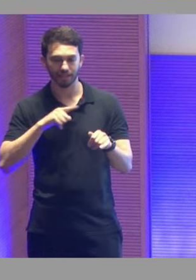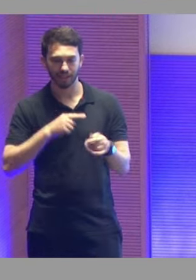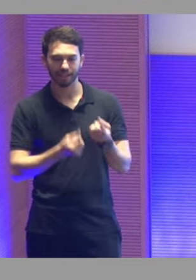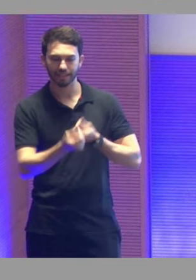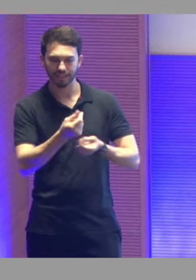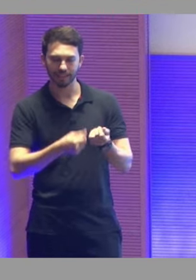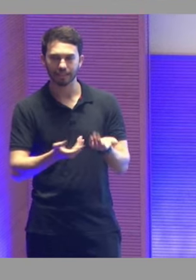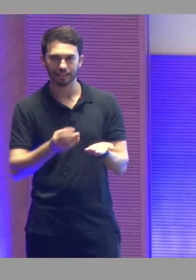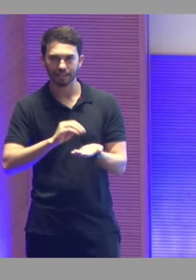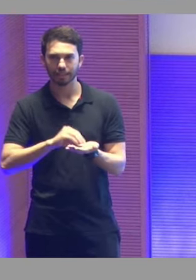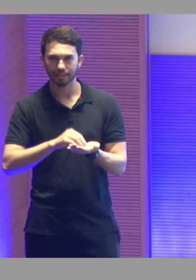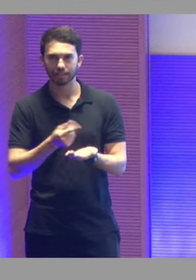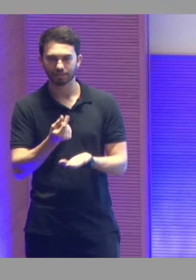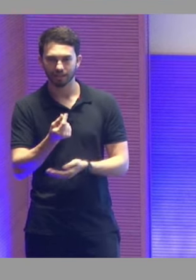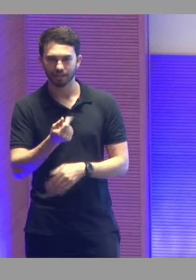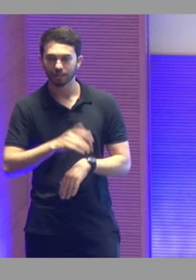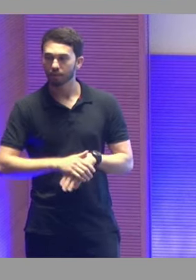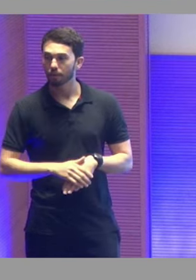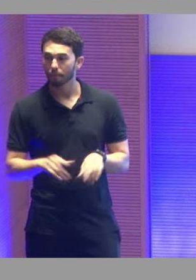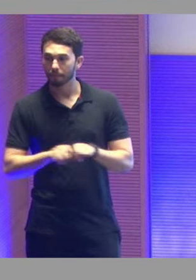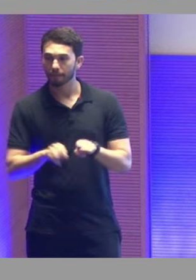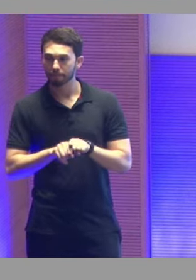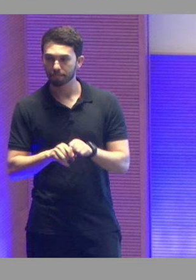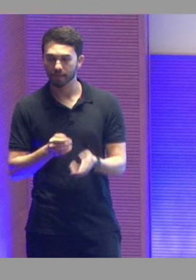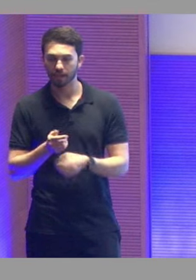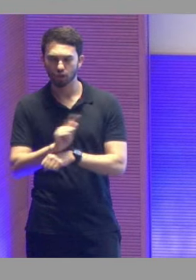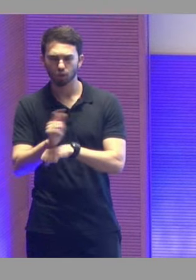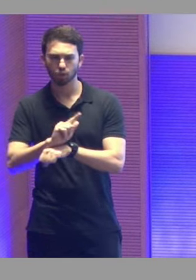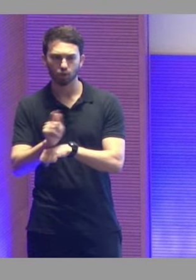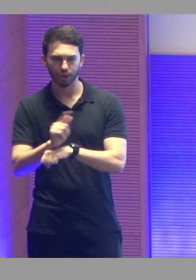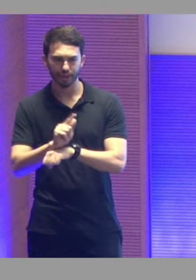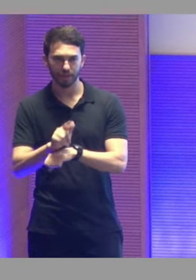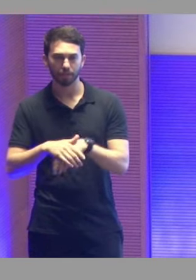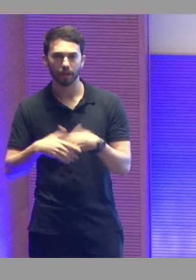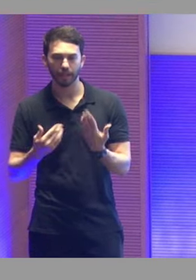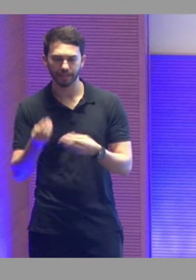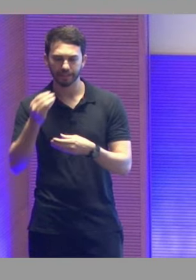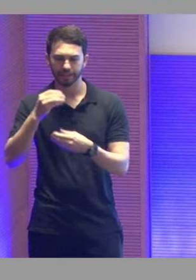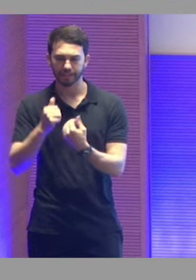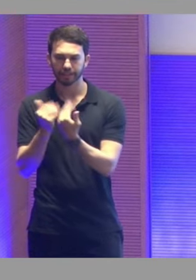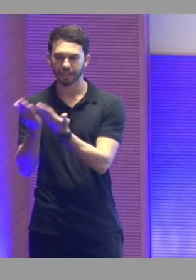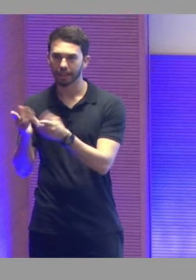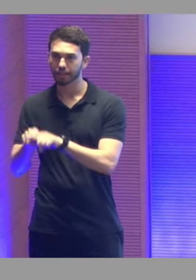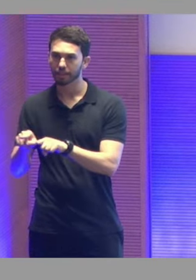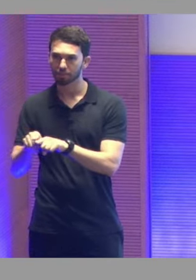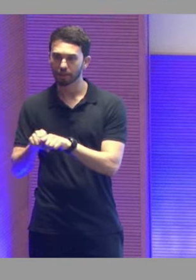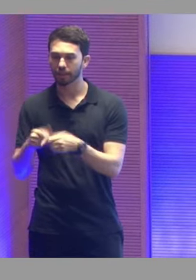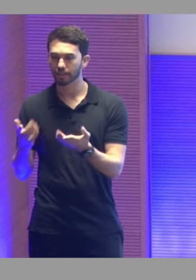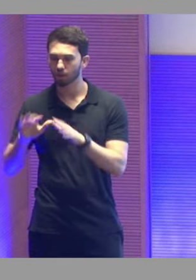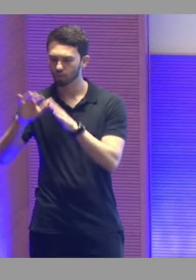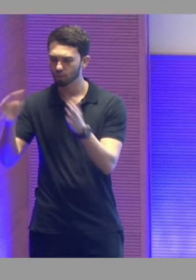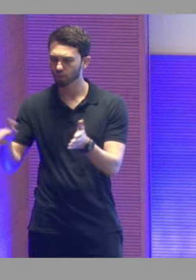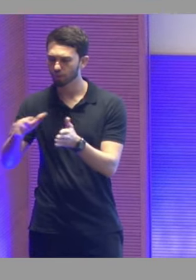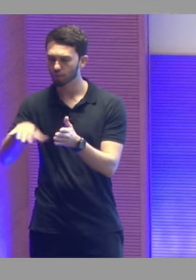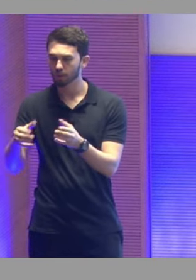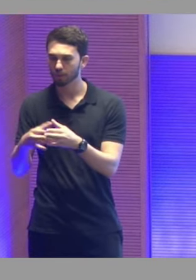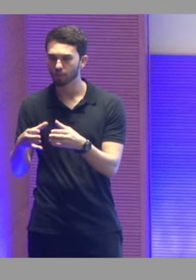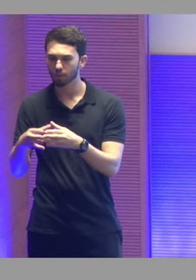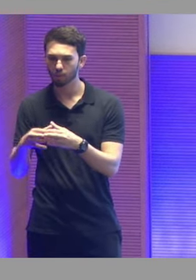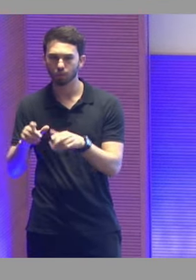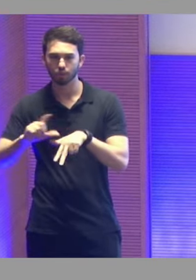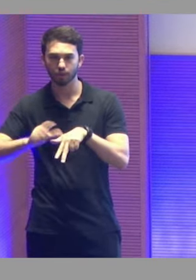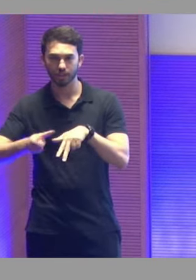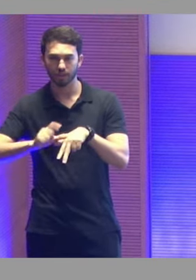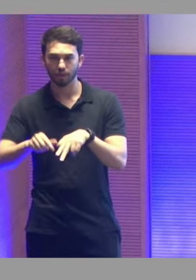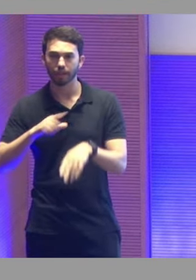econmico eh de gestão de governança eh externa então engajamento da cadeia de valor dos stakeholders a